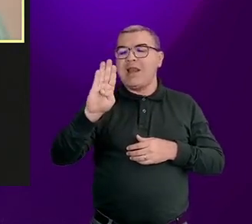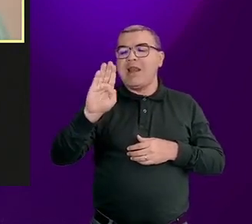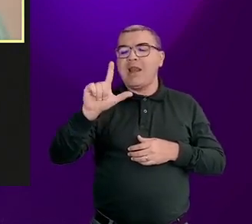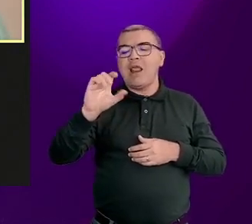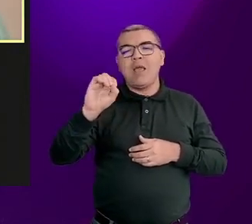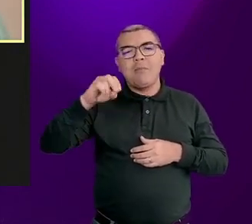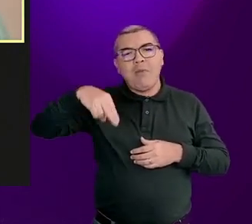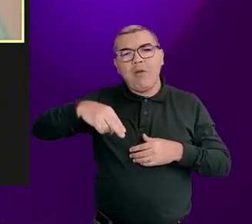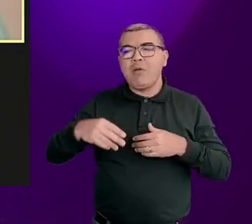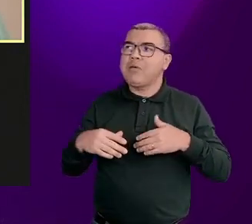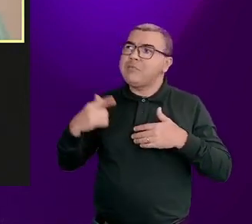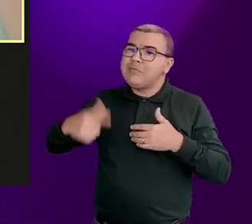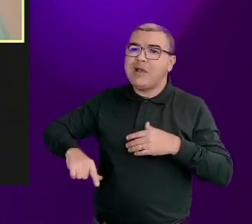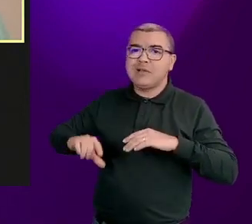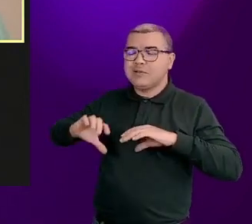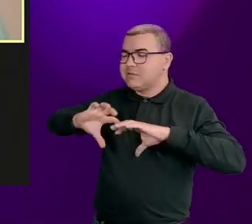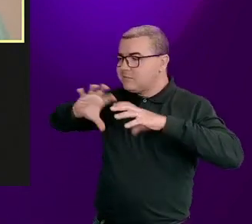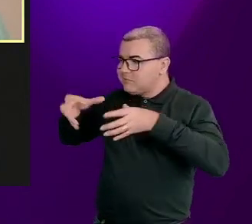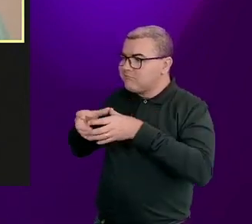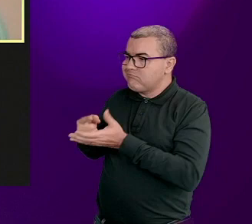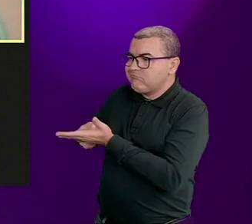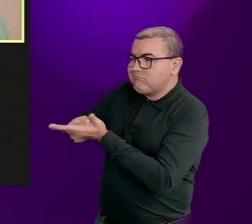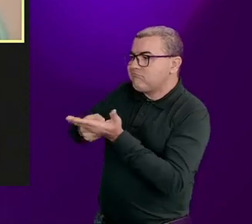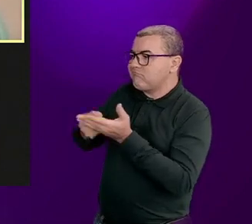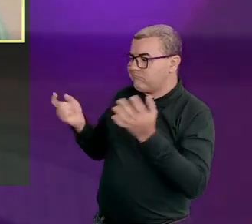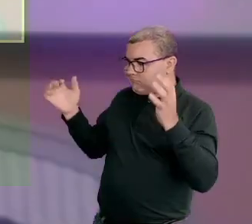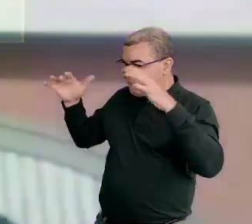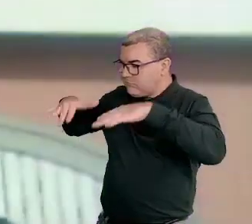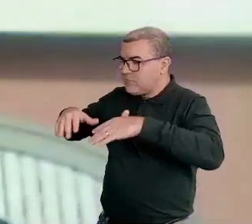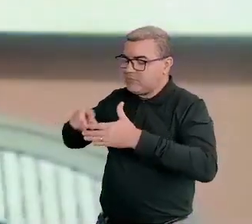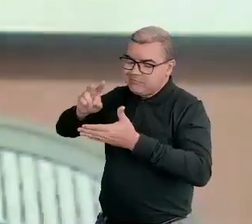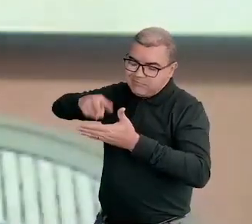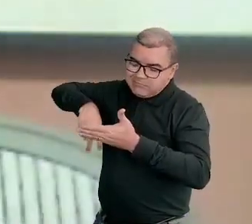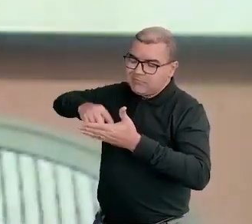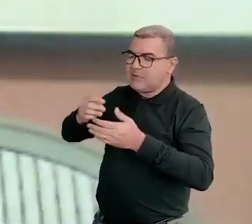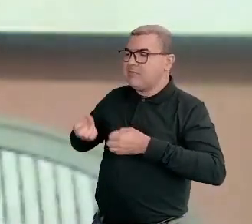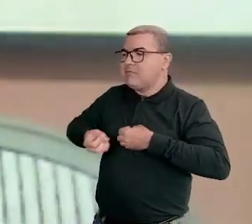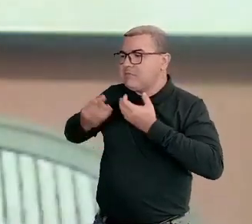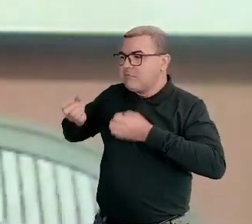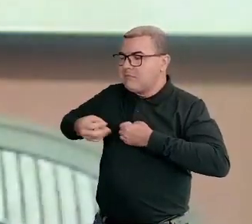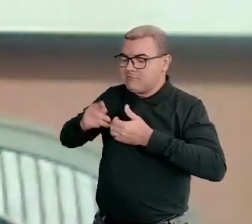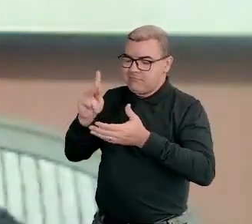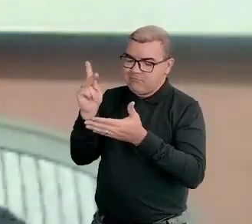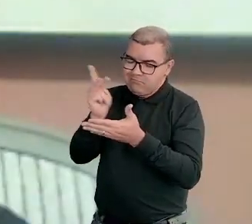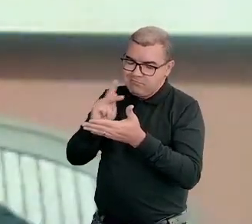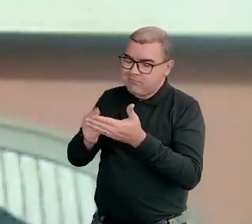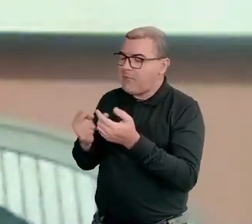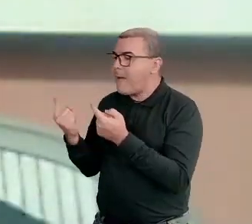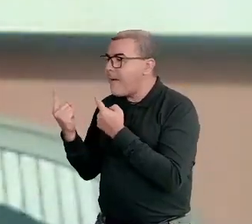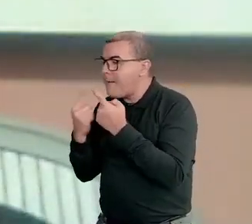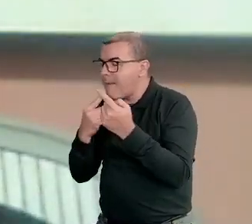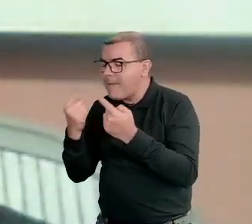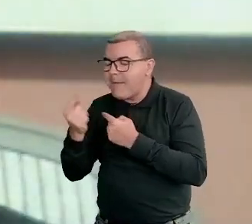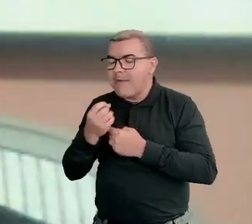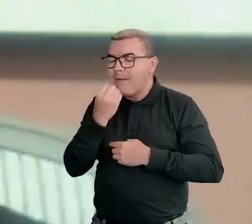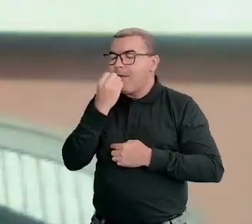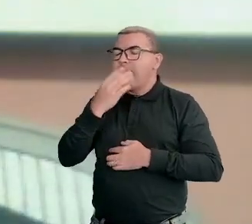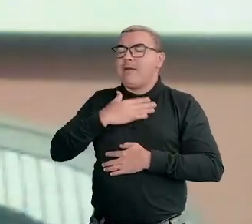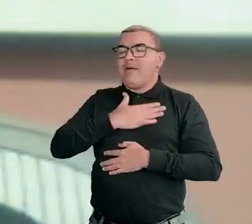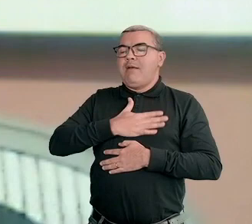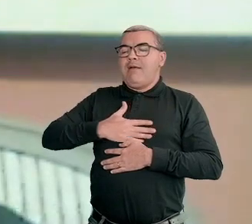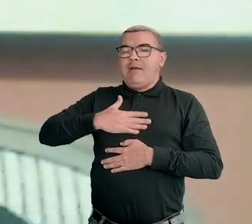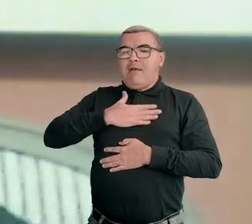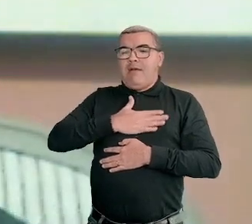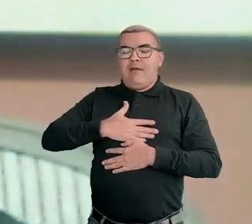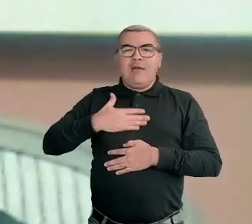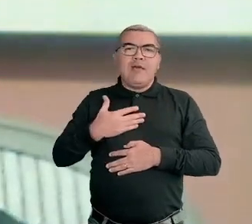A gente tinha grupos que se encontravam e que descobria um poema novo, né? Então, assim, isso permite